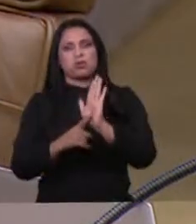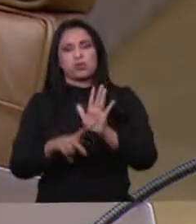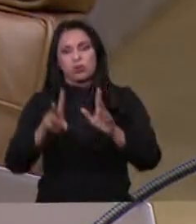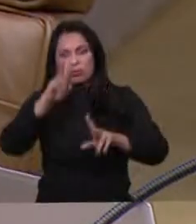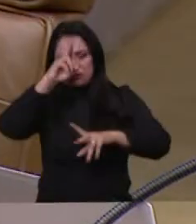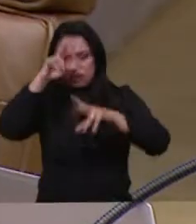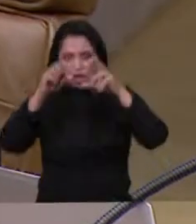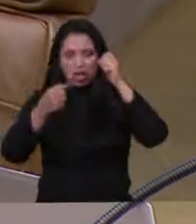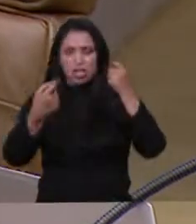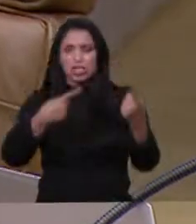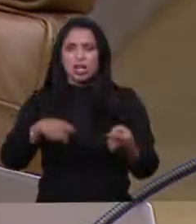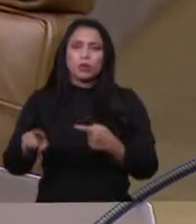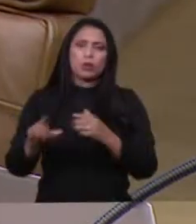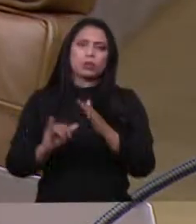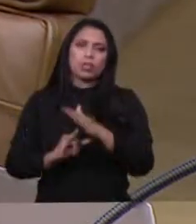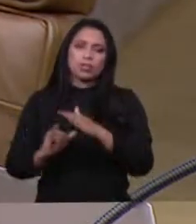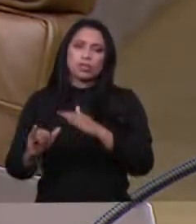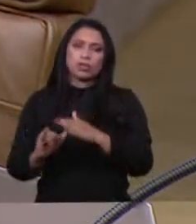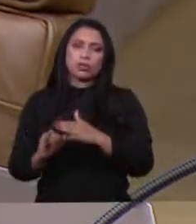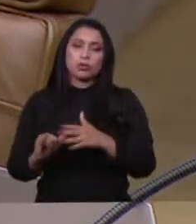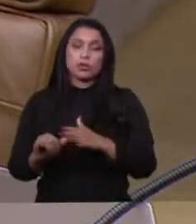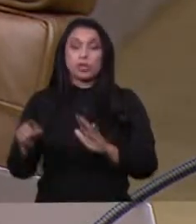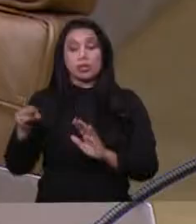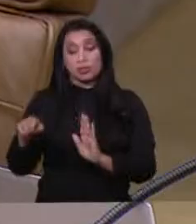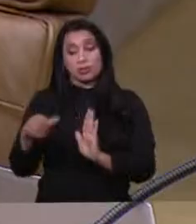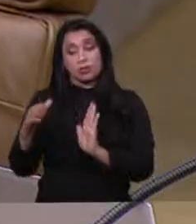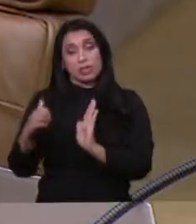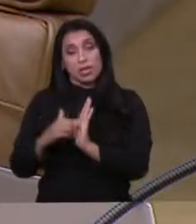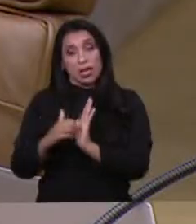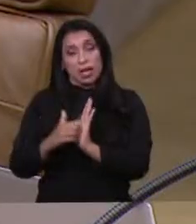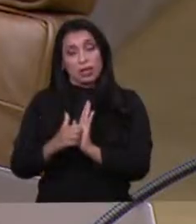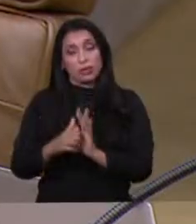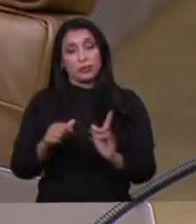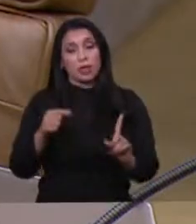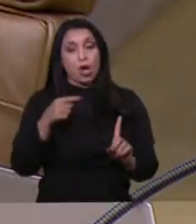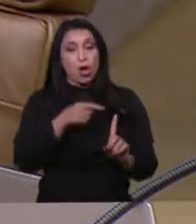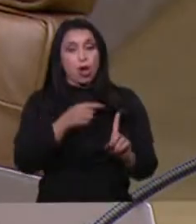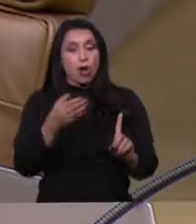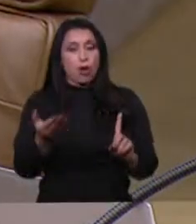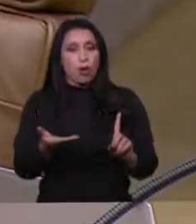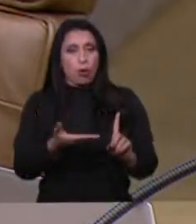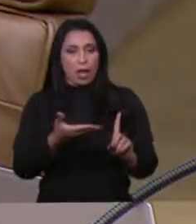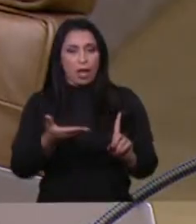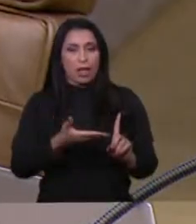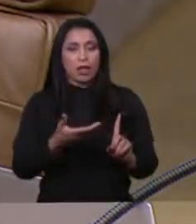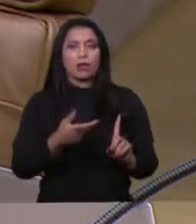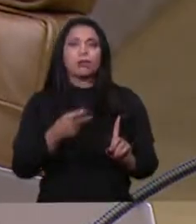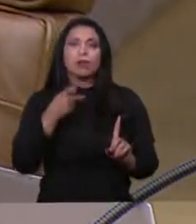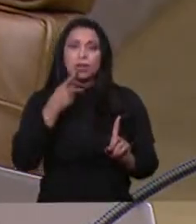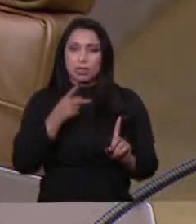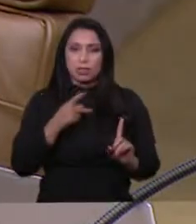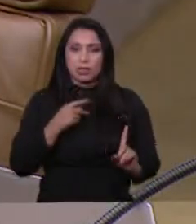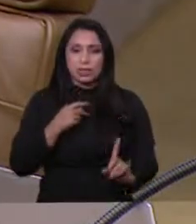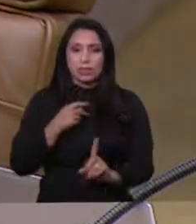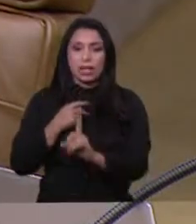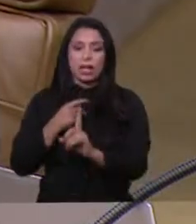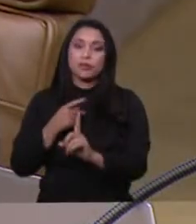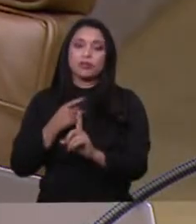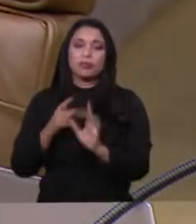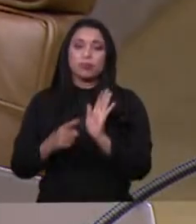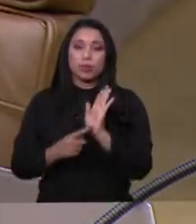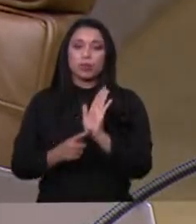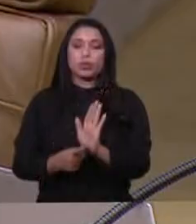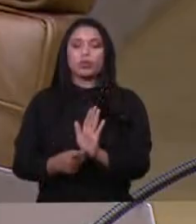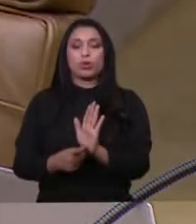às instituições, neste caso, ao Senado. O réu confessa que lá estava, claro que não confessa, e